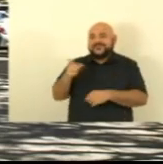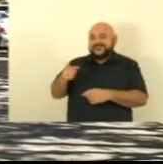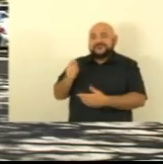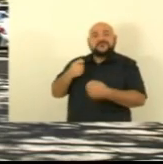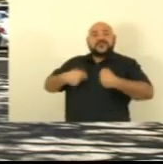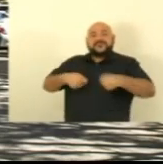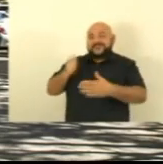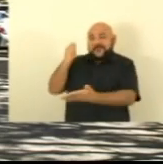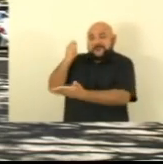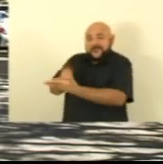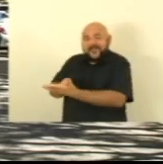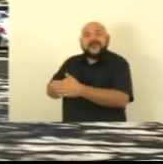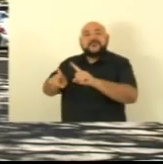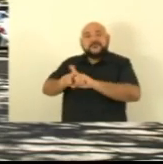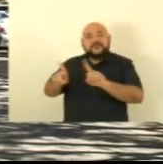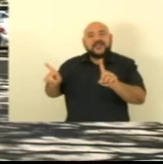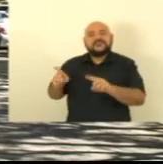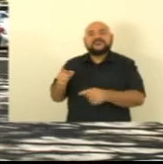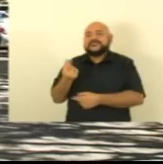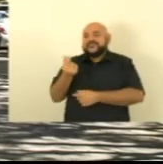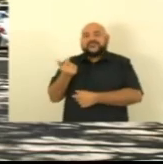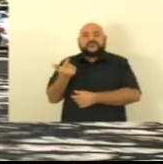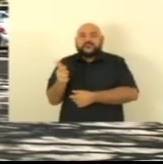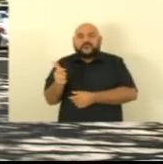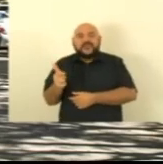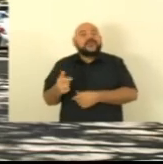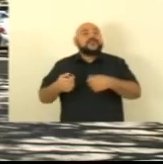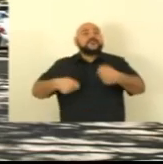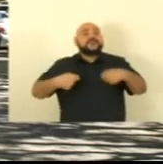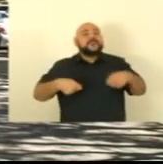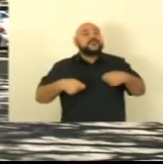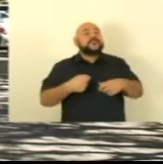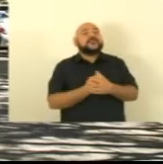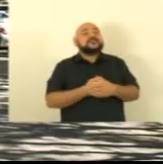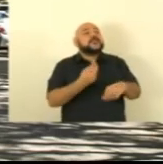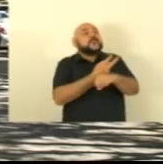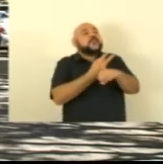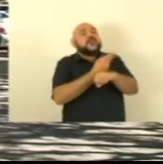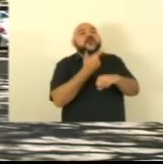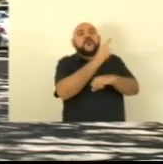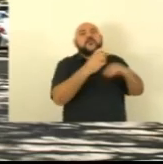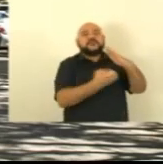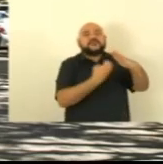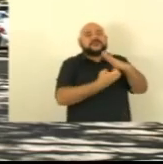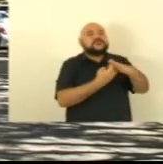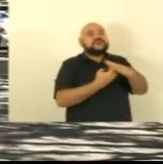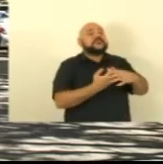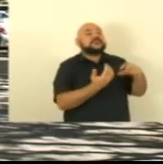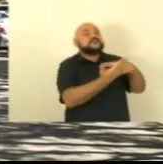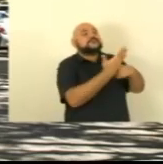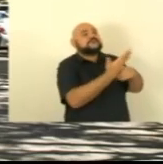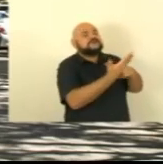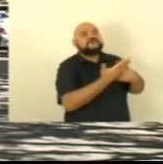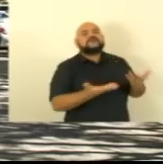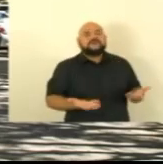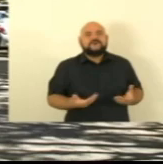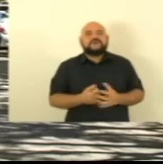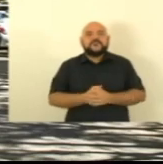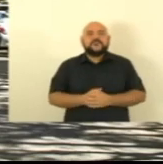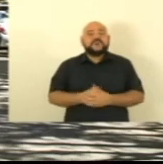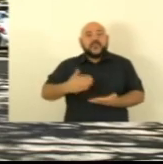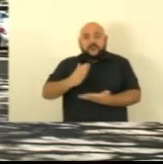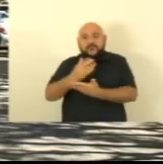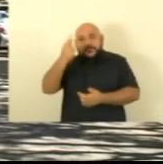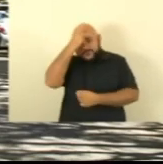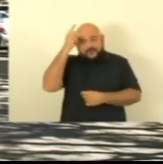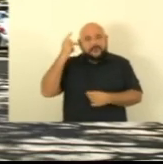mais o medicamento. Chegando ao cúmulo do absurdo, de pessoas que estão indo lá e necessitam de tomar soro, ter que dividir